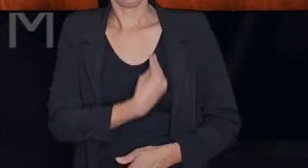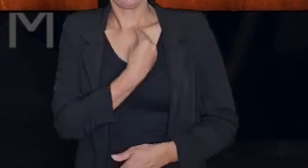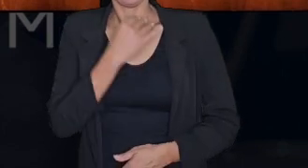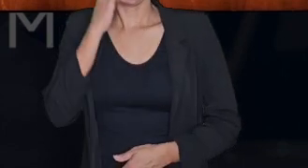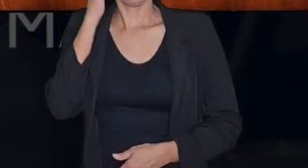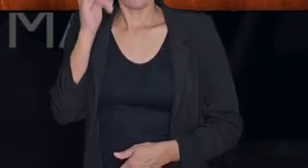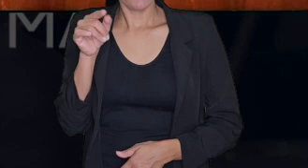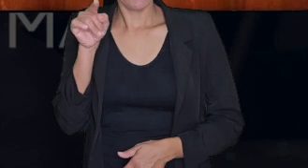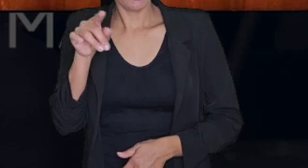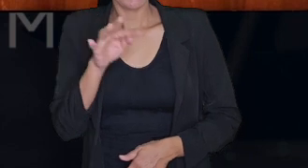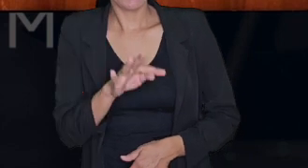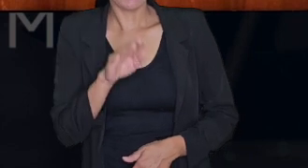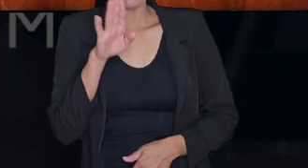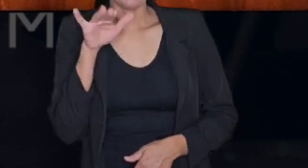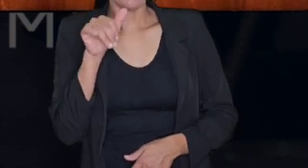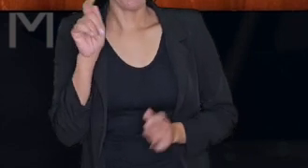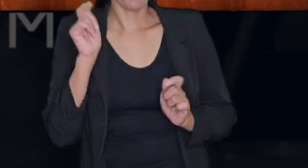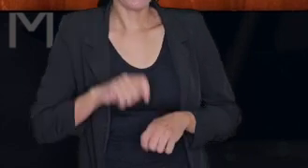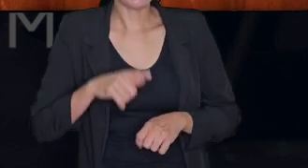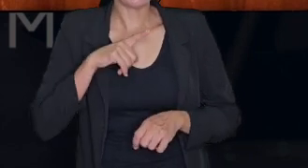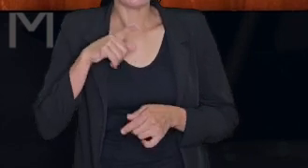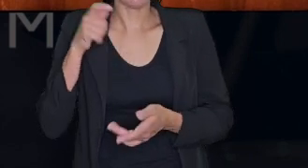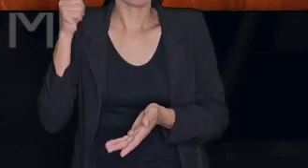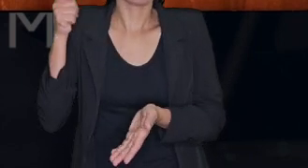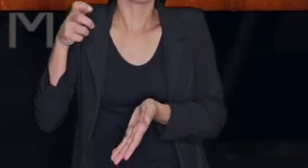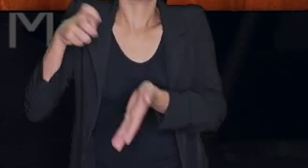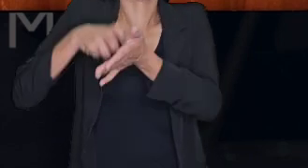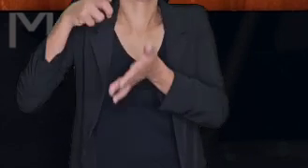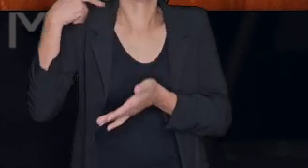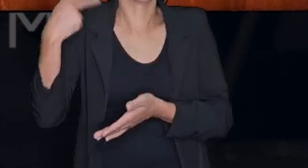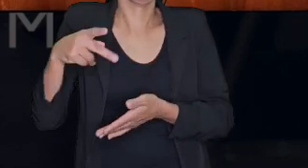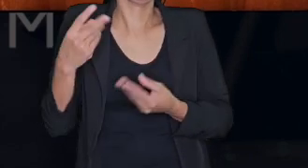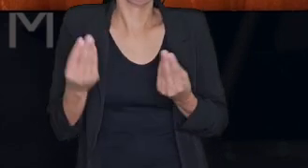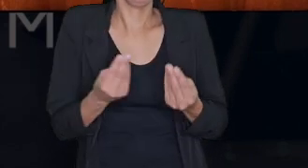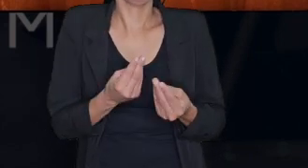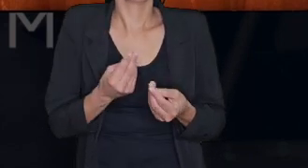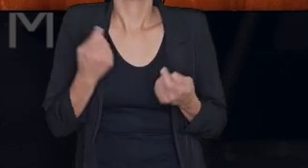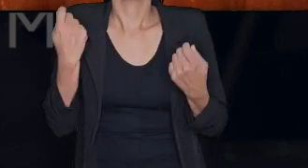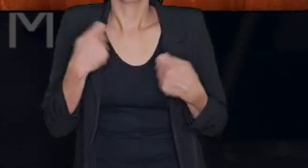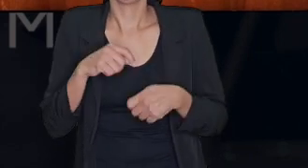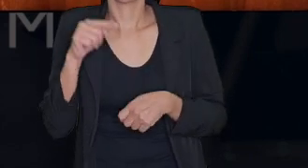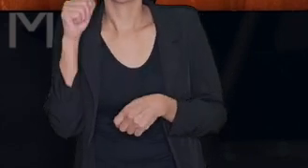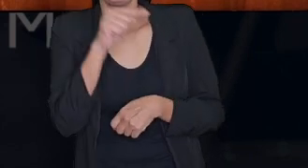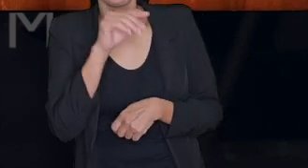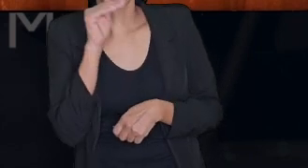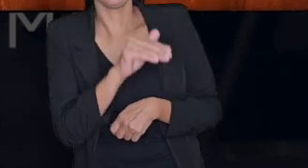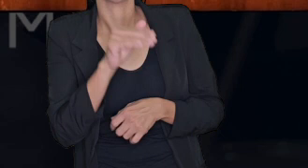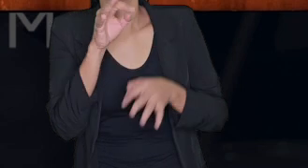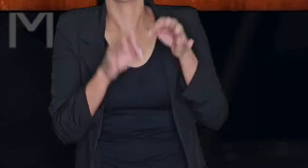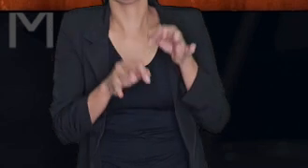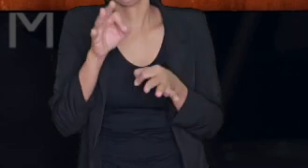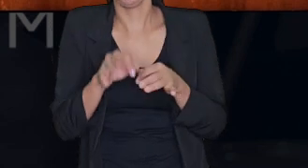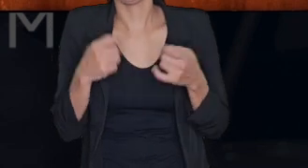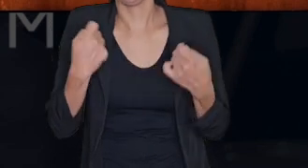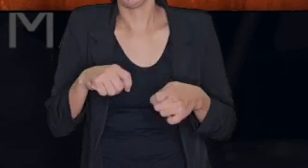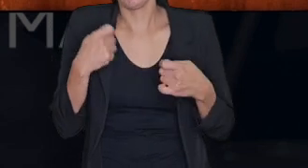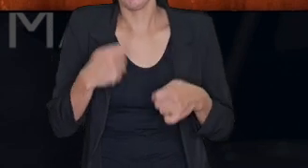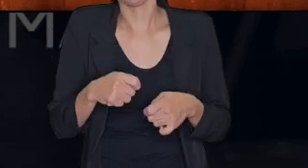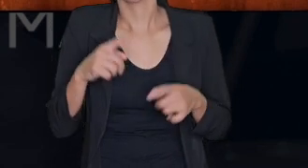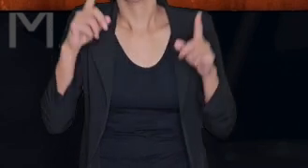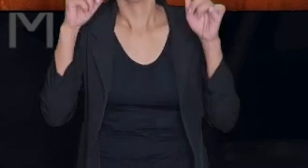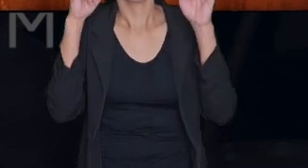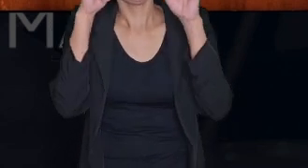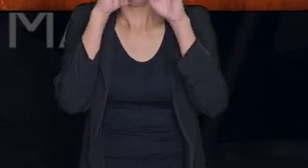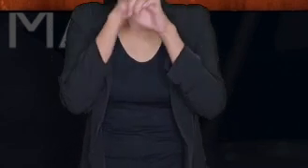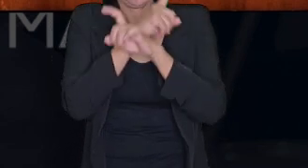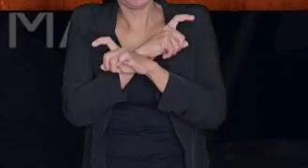ela só embaraça a minha vida e diz que o tabelião pode fazer sem risco de processo disciplinar. É isso. Aí vai ter que incomodar o